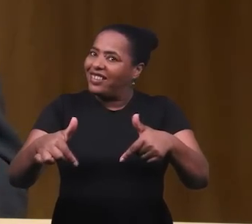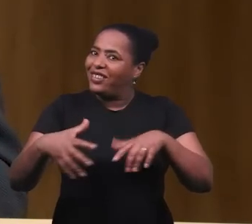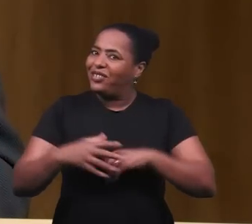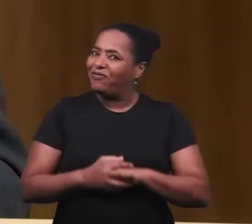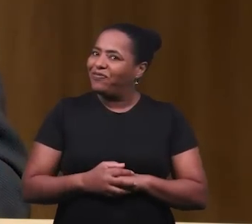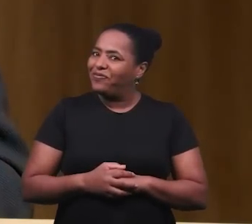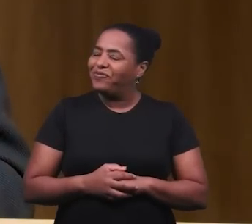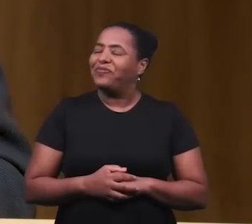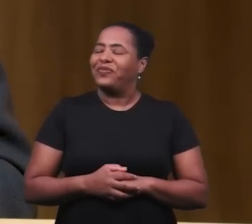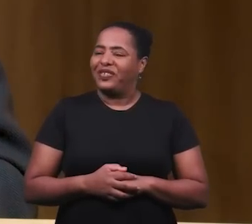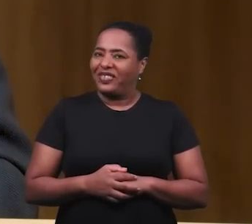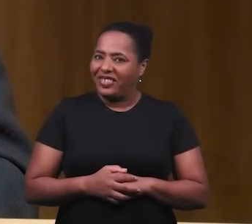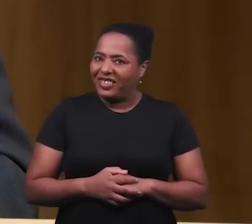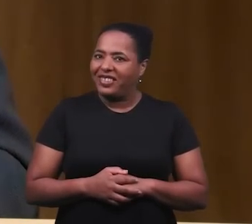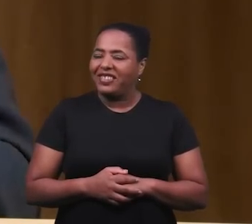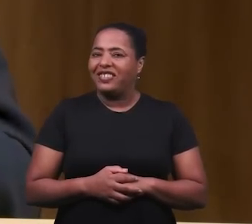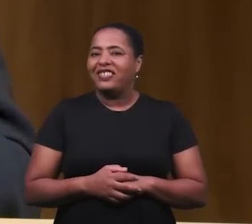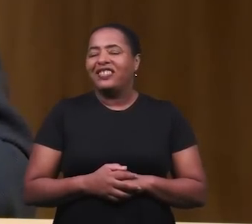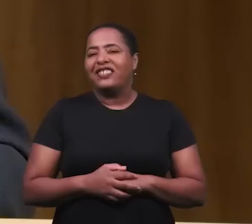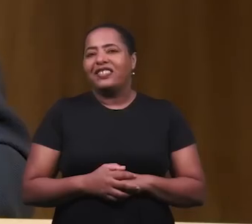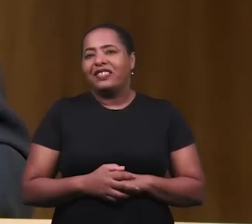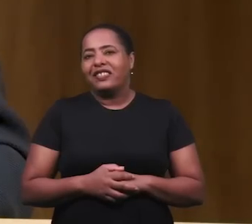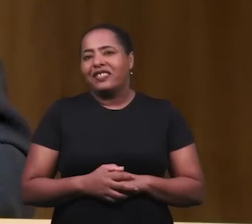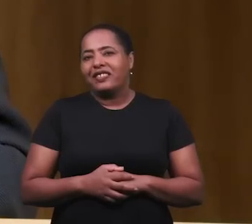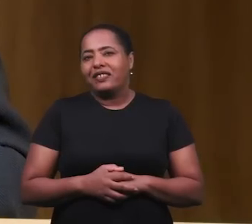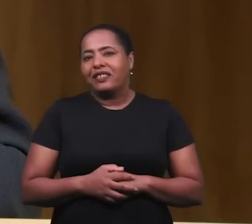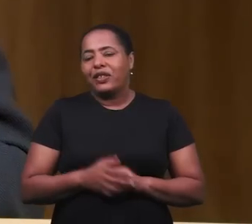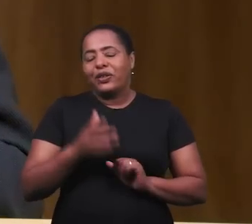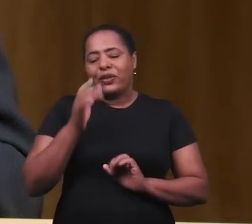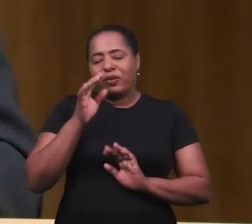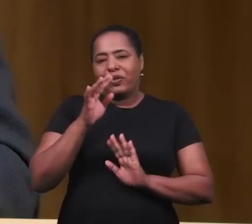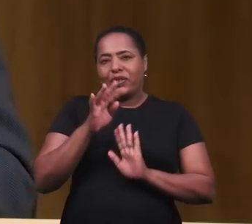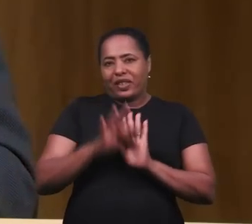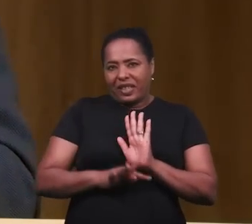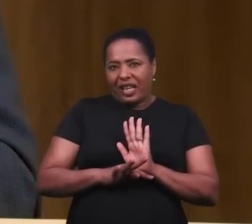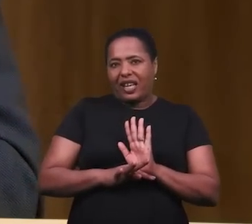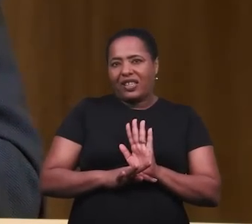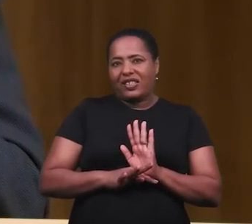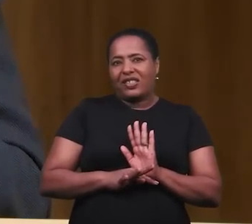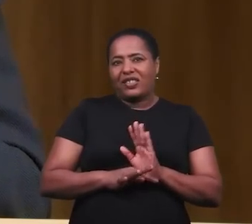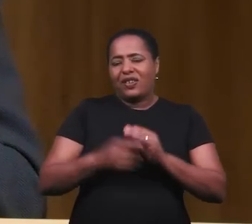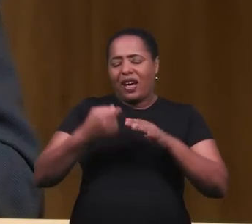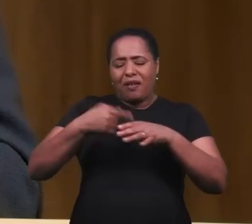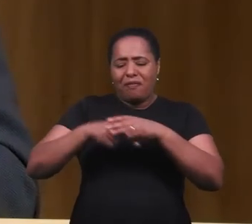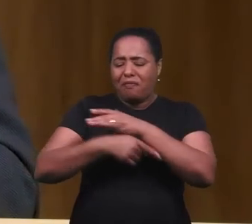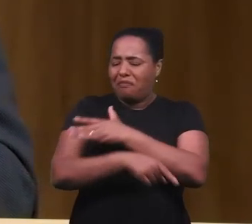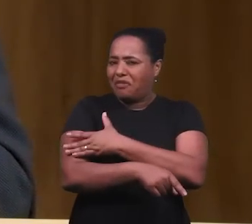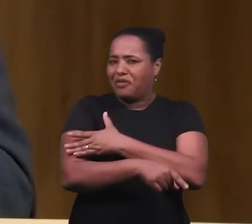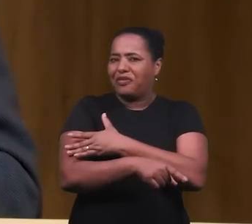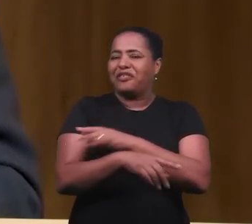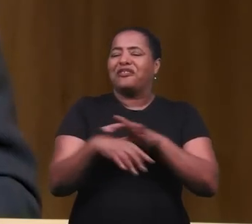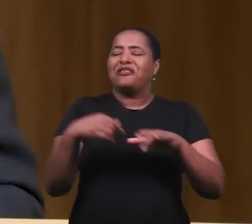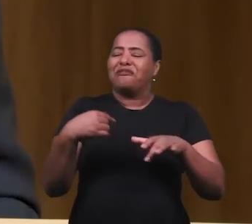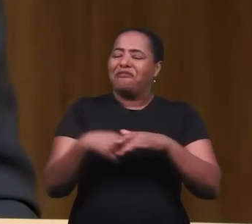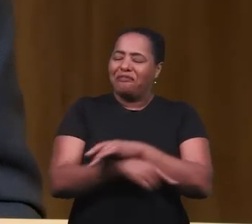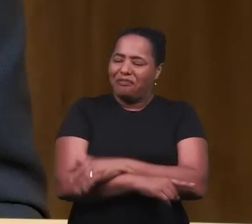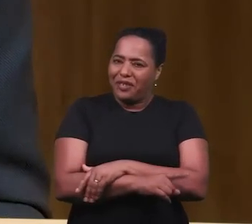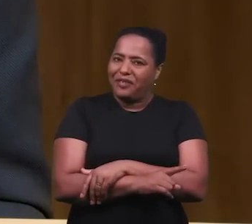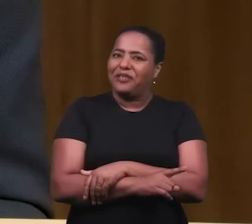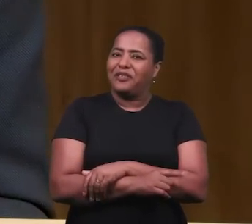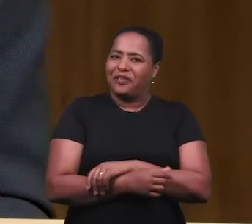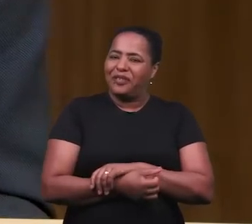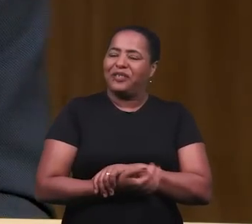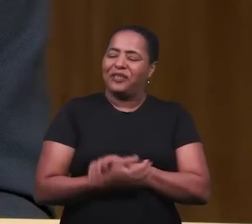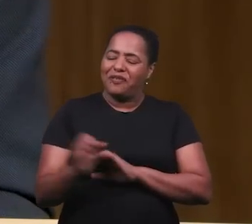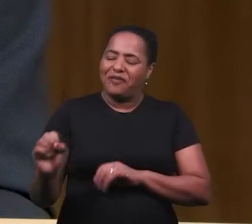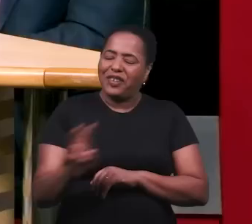certos gestos. Né, com certas atitudes. Então, o texto realmente é muito... profundo, né?